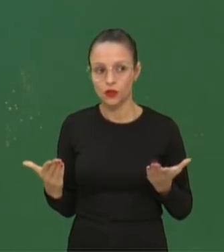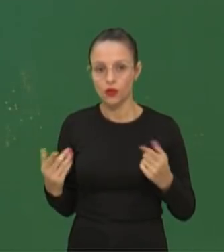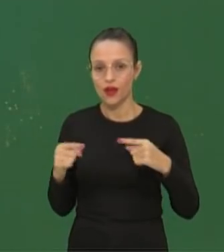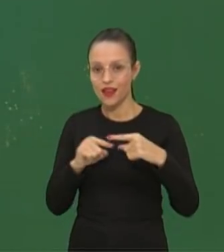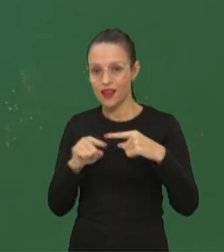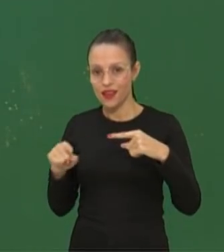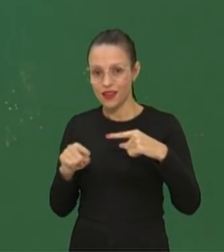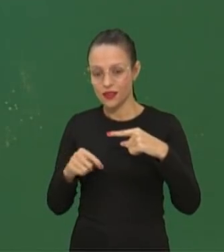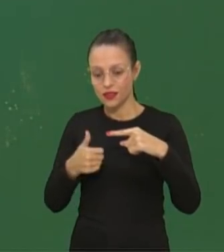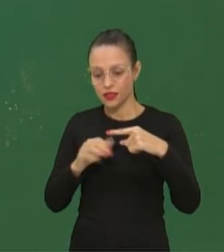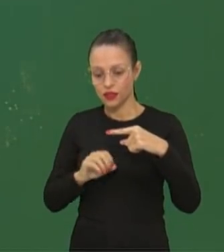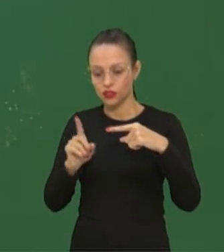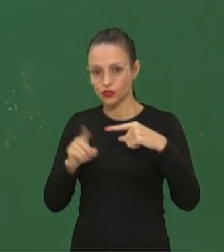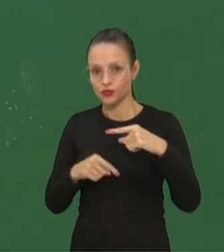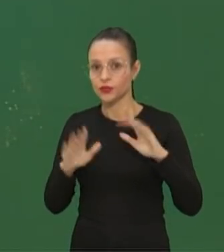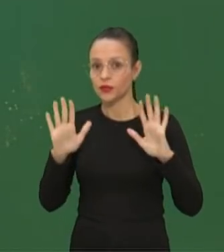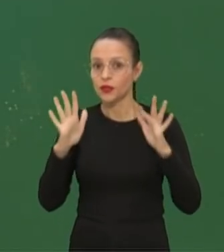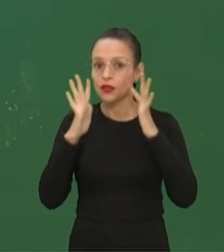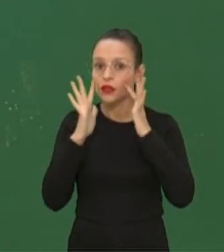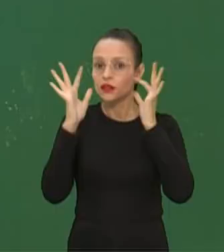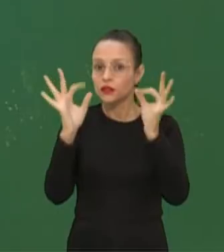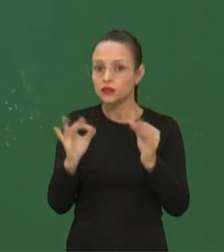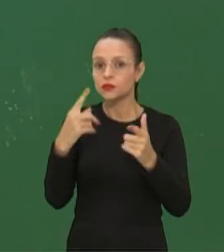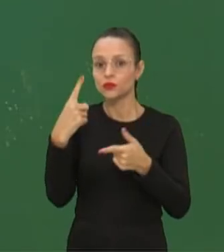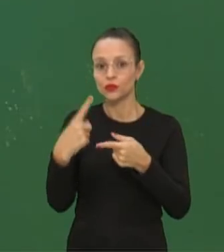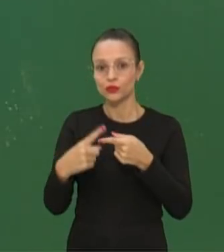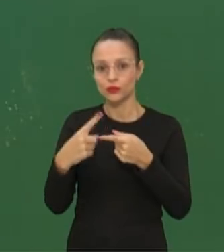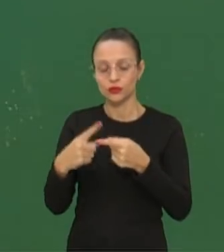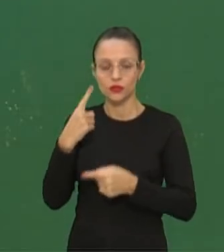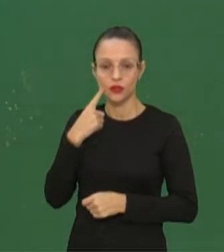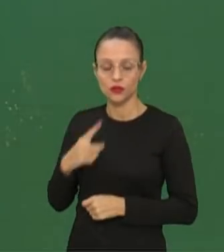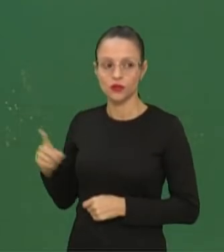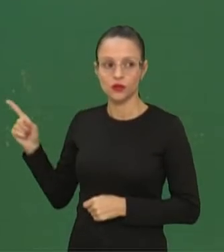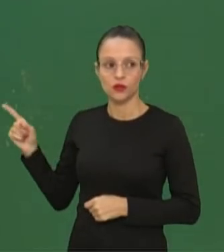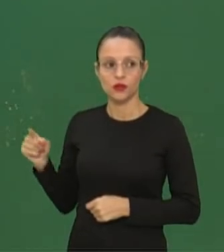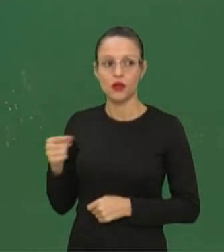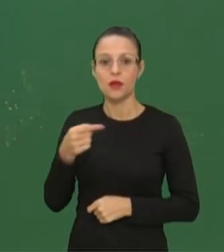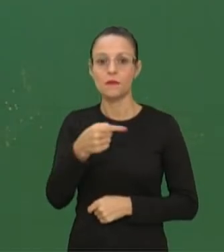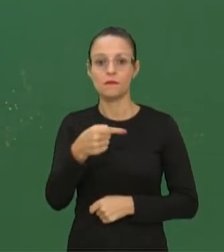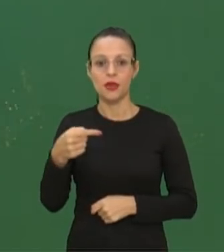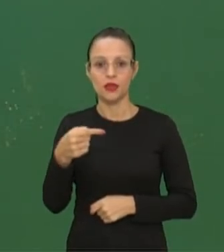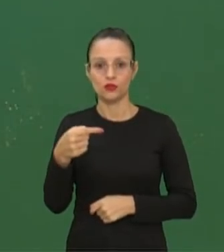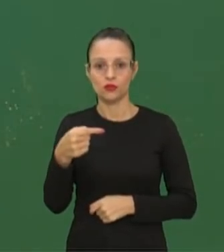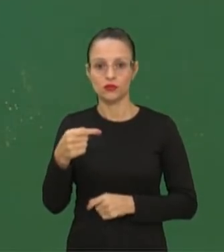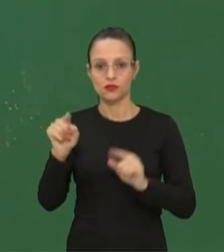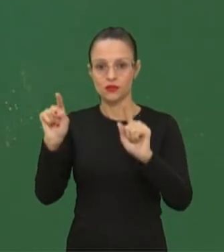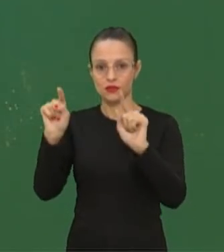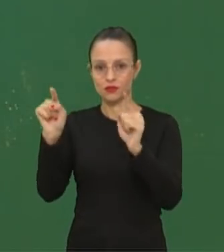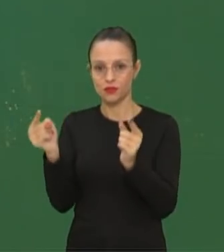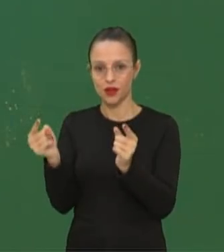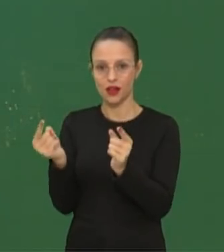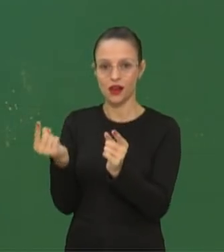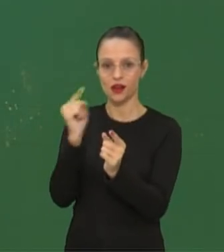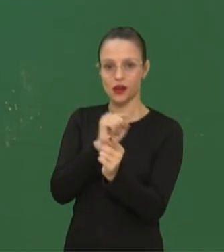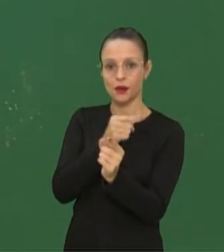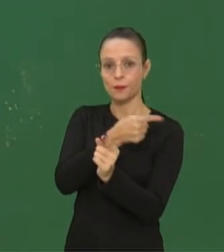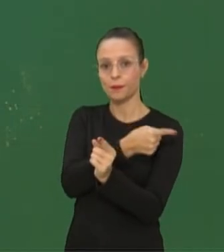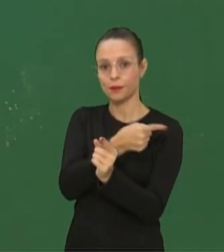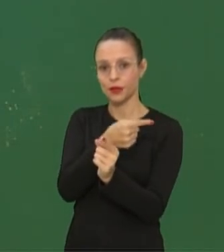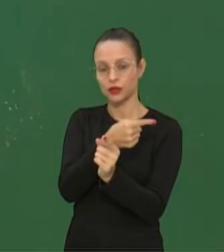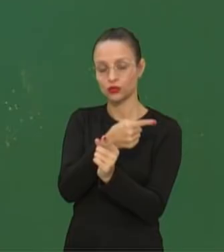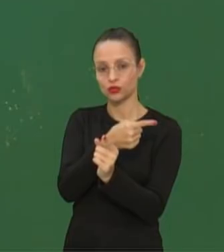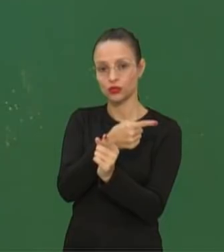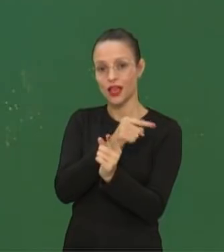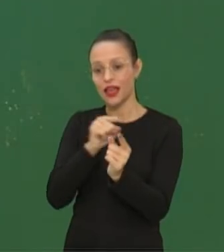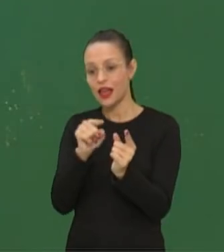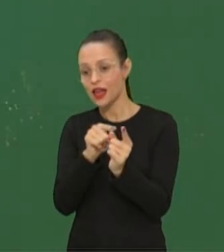mais. Agora você precisa prestar muita atenção. Por quê? Porque tem um sinal de menos na frente do parênteses. Esse sinal de menos, ele muda